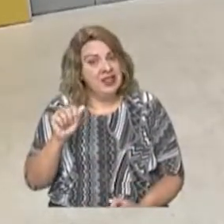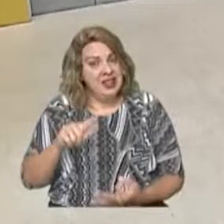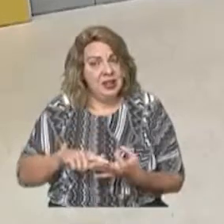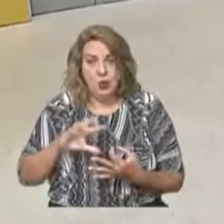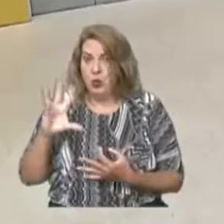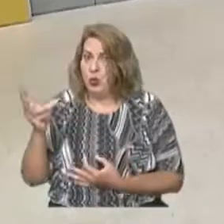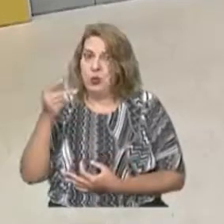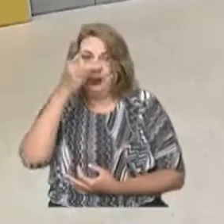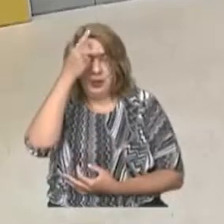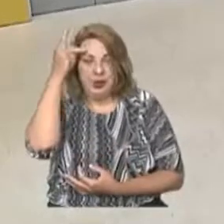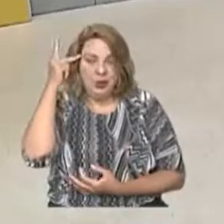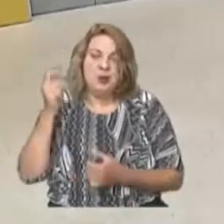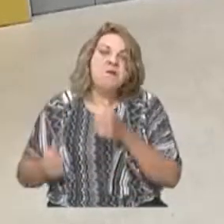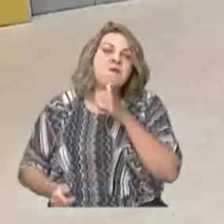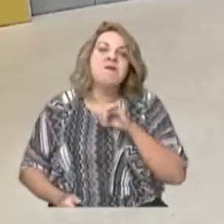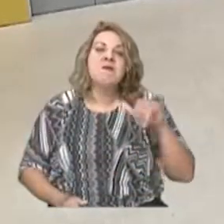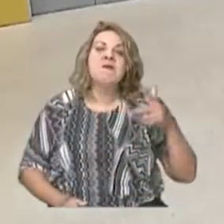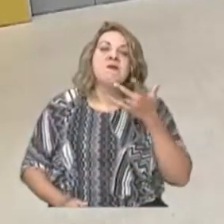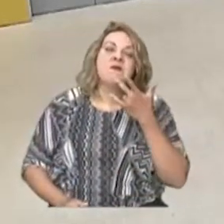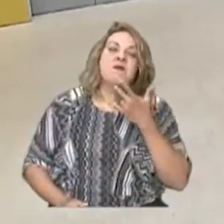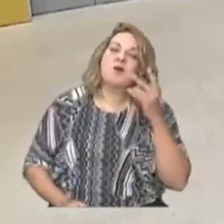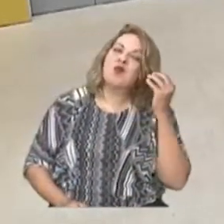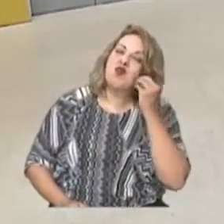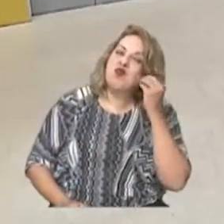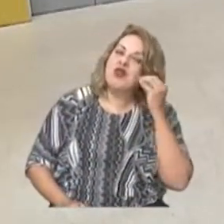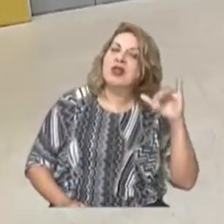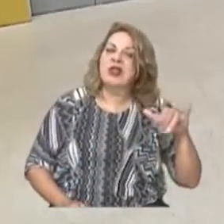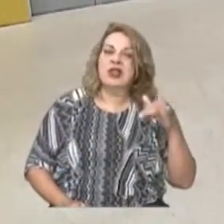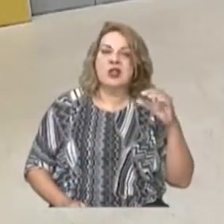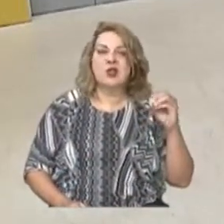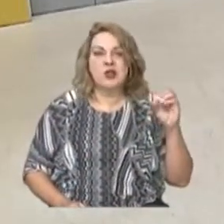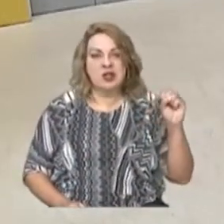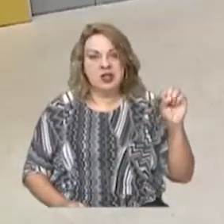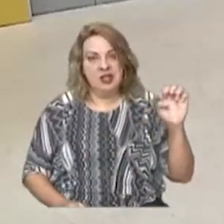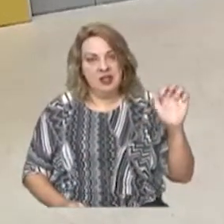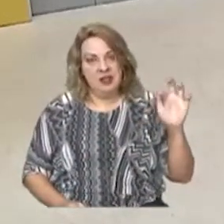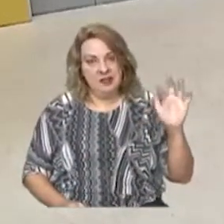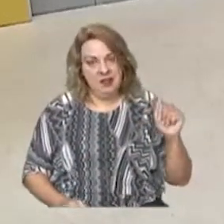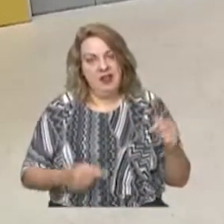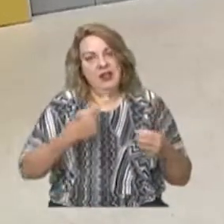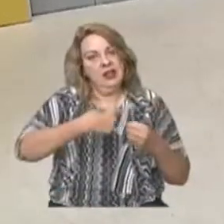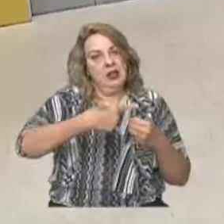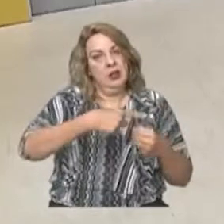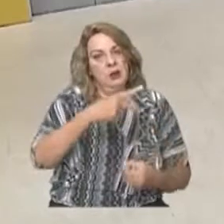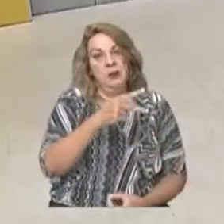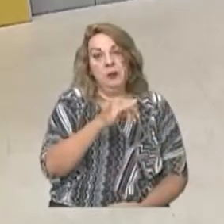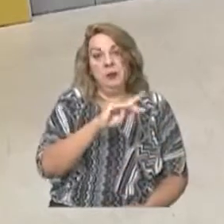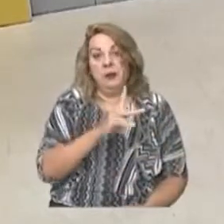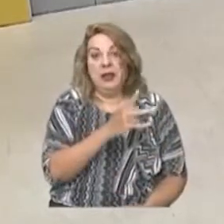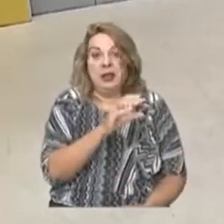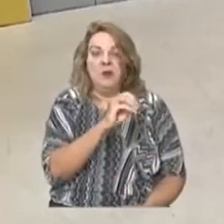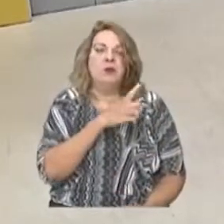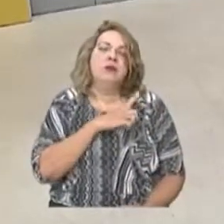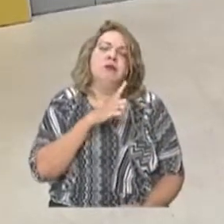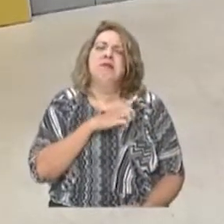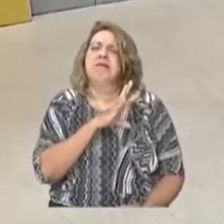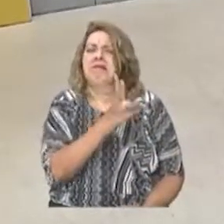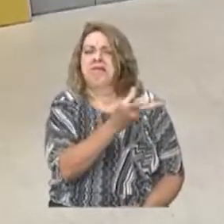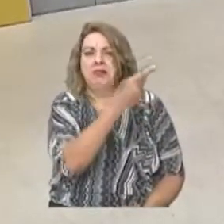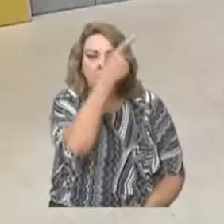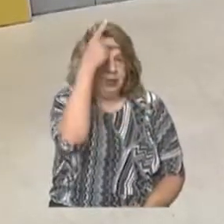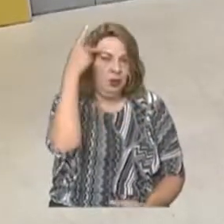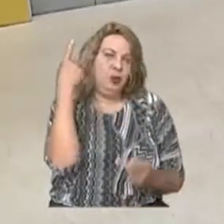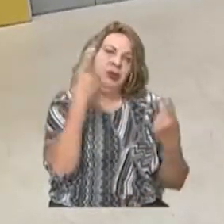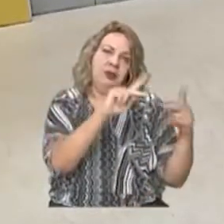boa! Olha aí, mandar um beijo pra Josefa também, lá de Pinhão, Cícero, Marília, Gabriela,